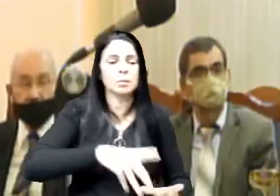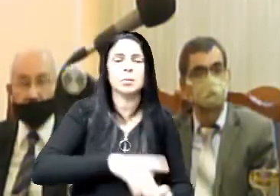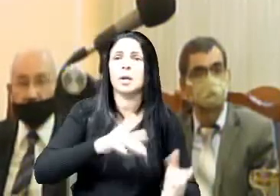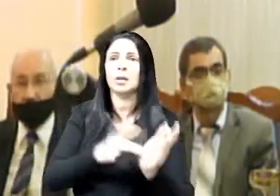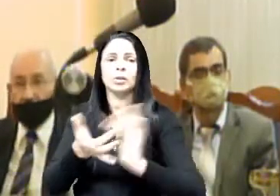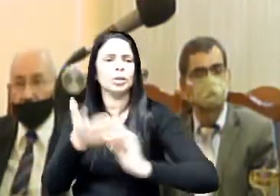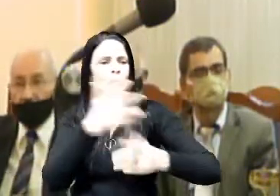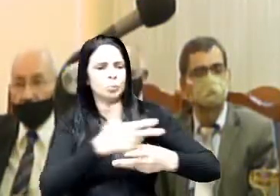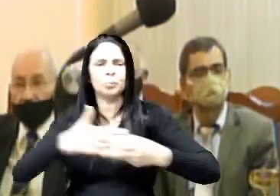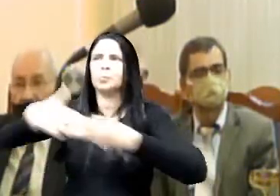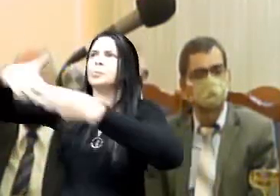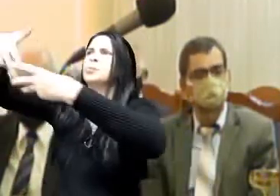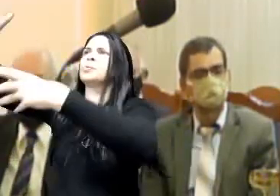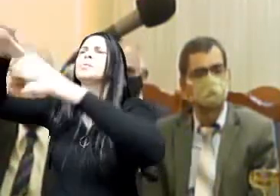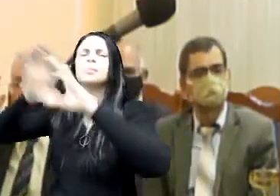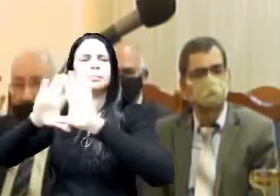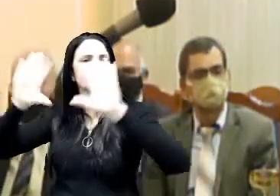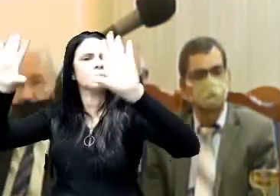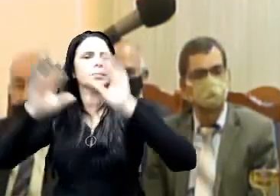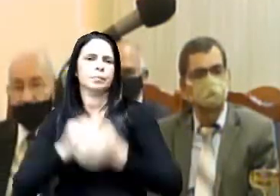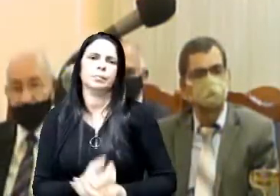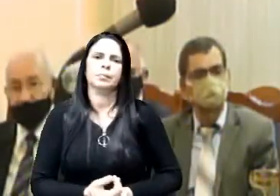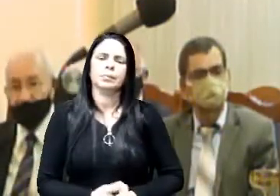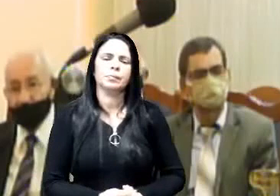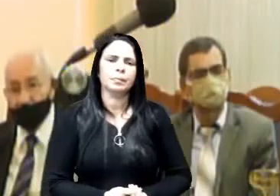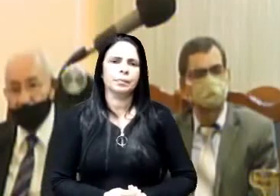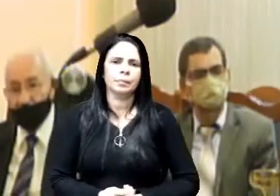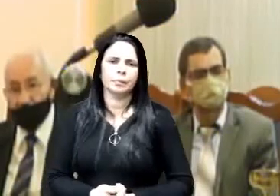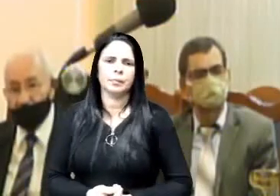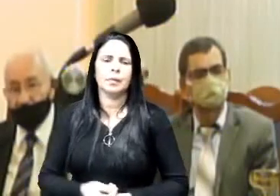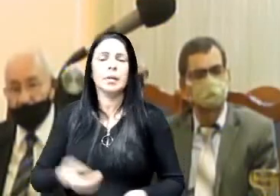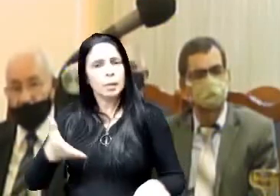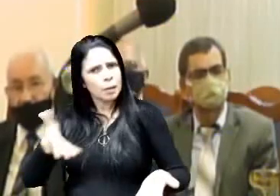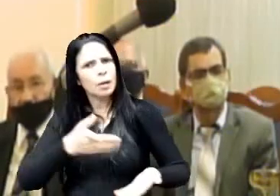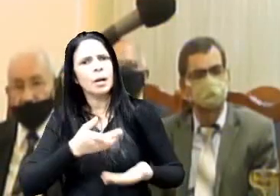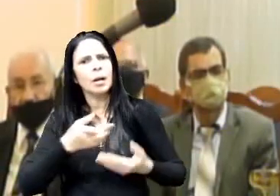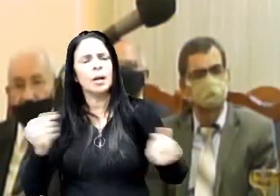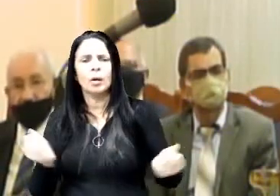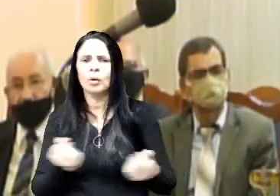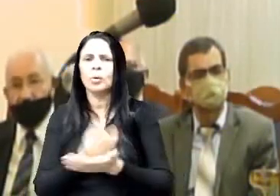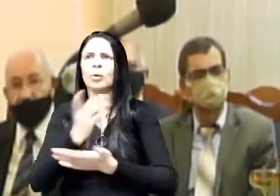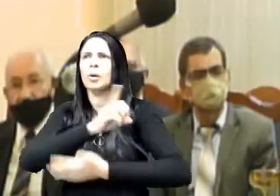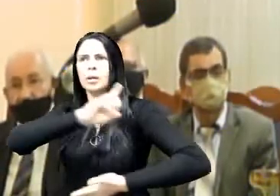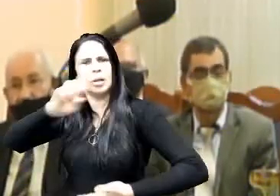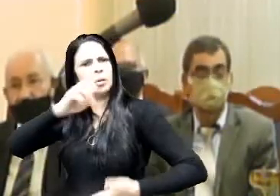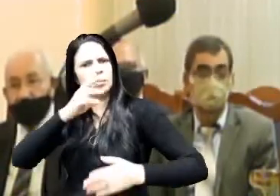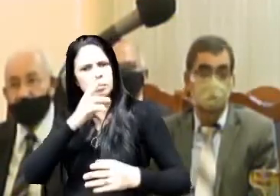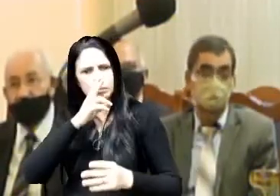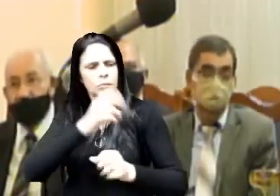vem buscar a sua noiva. Dê um glória a Deus mais forte.